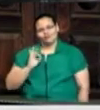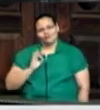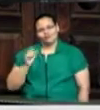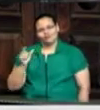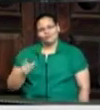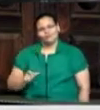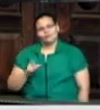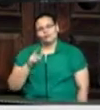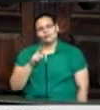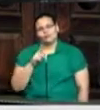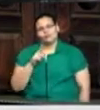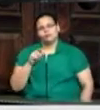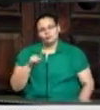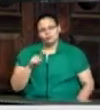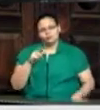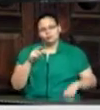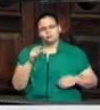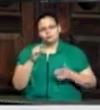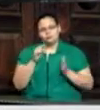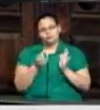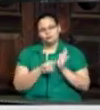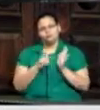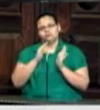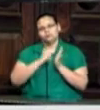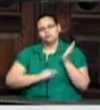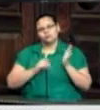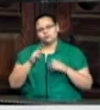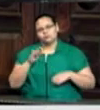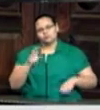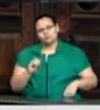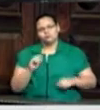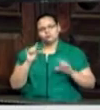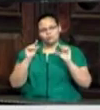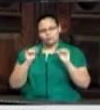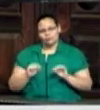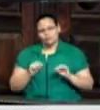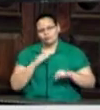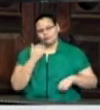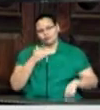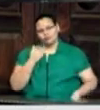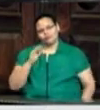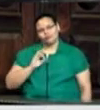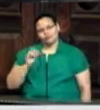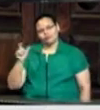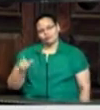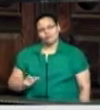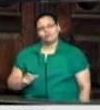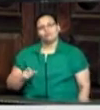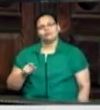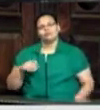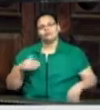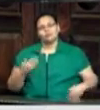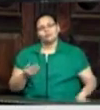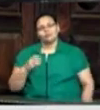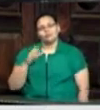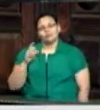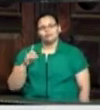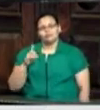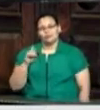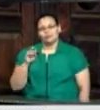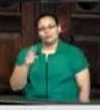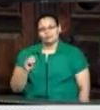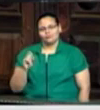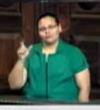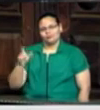um protocolo que permita a efetiva redução dos homicídios. E parabenizar o delegado